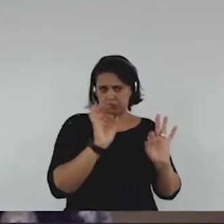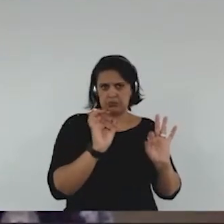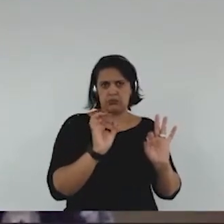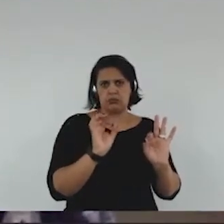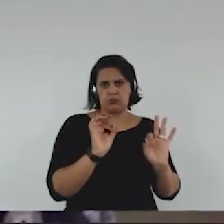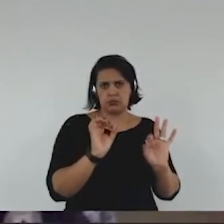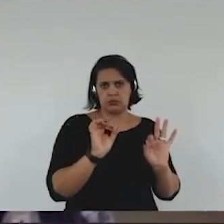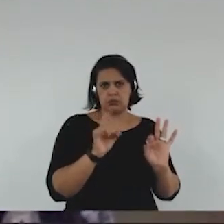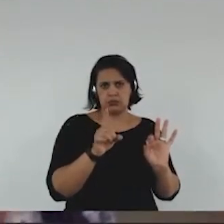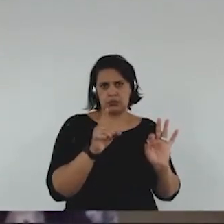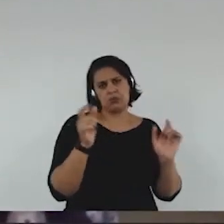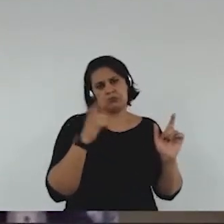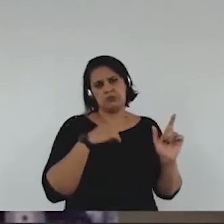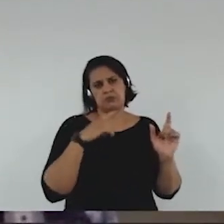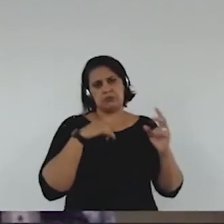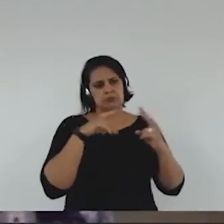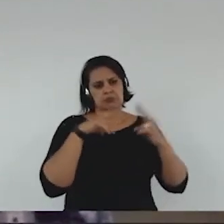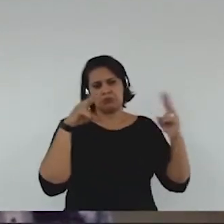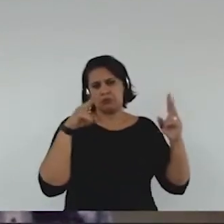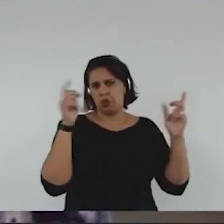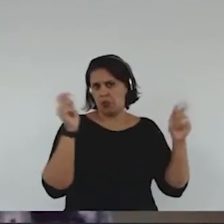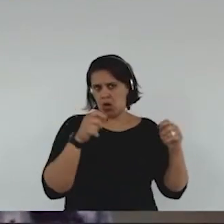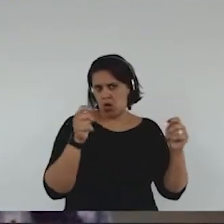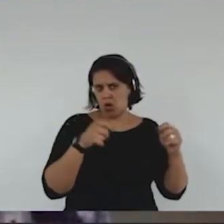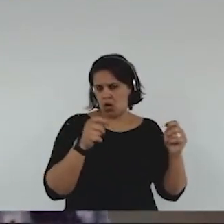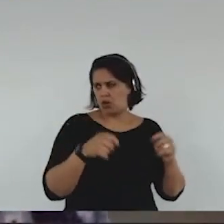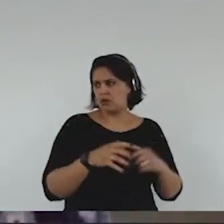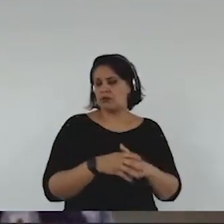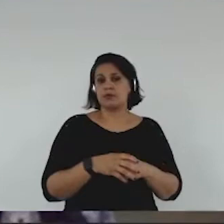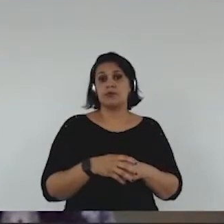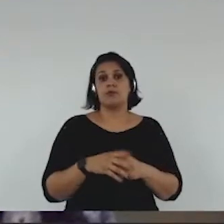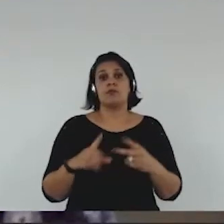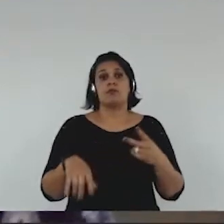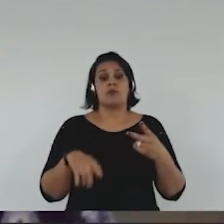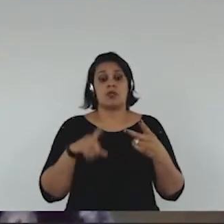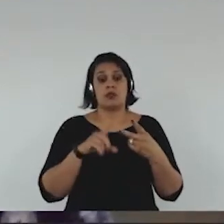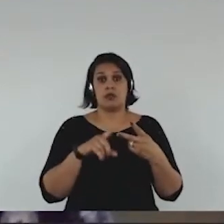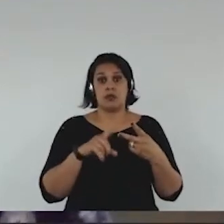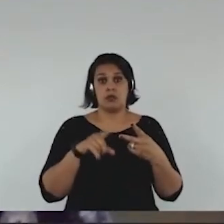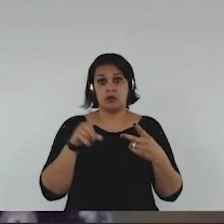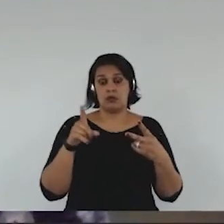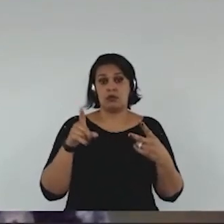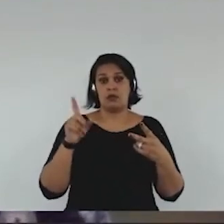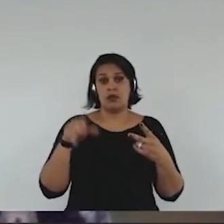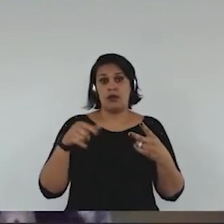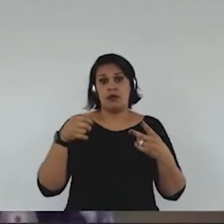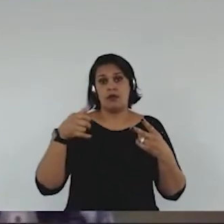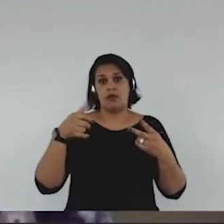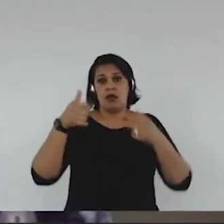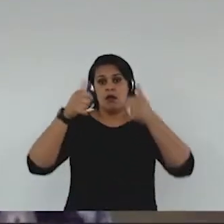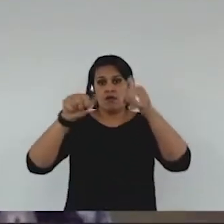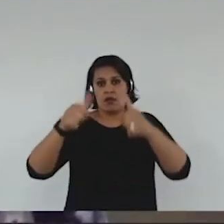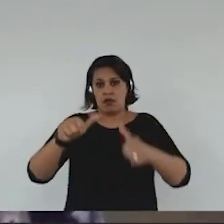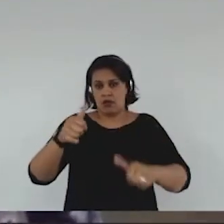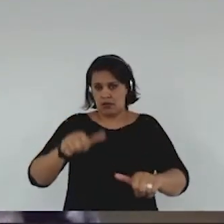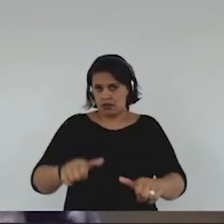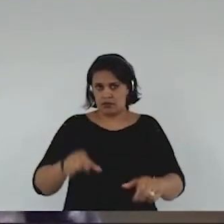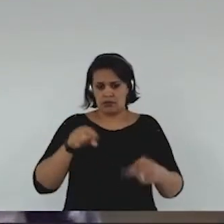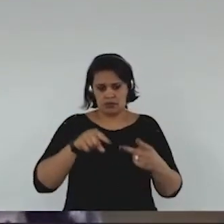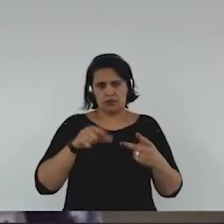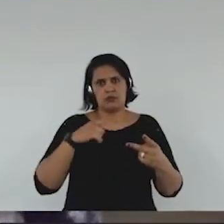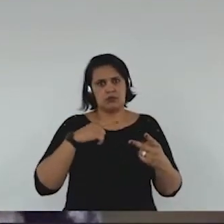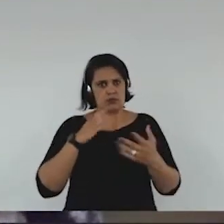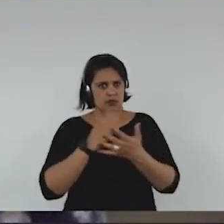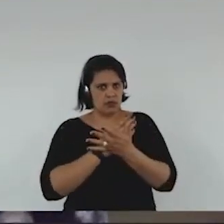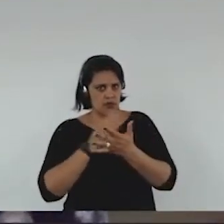realizada via virtual. Nós temos uma audiência de instrução do caso, essa sim vai implicar em algumas dificuldades, sobretudo